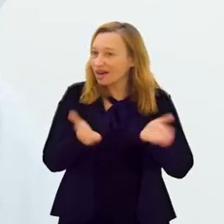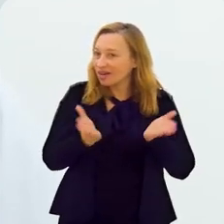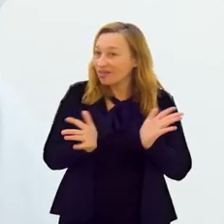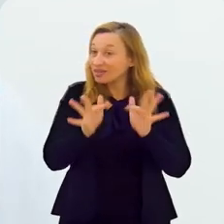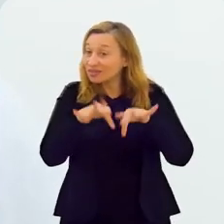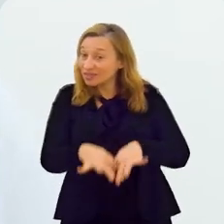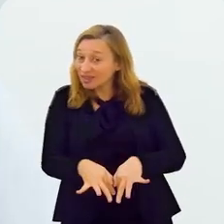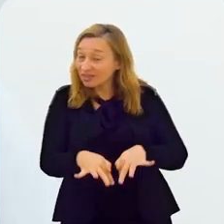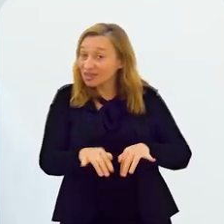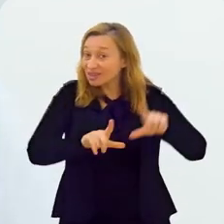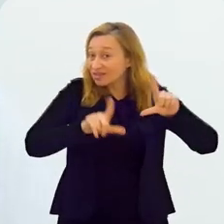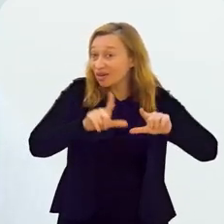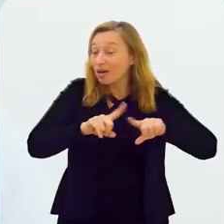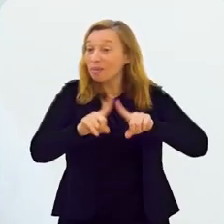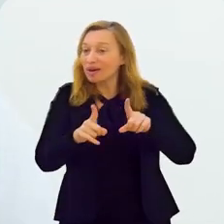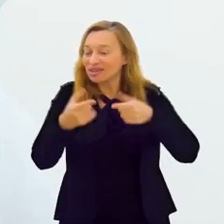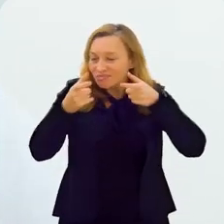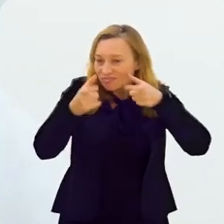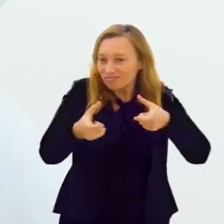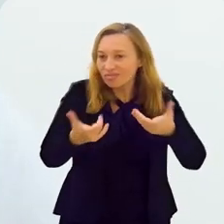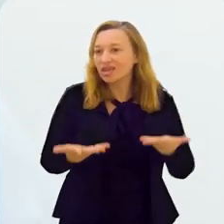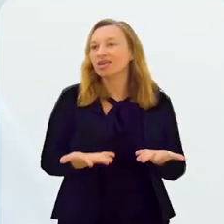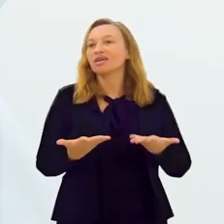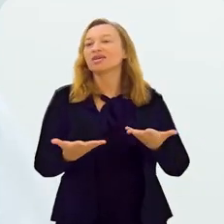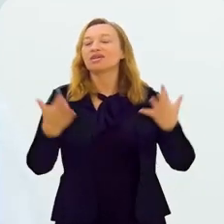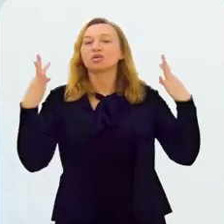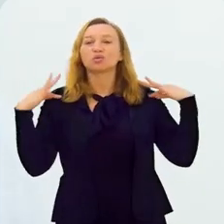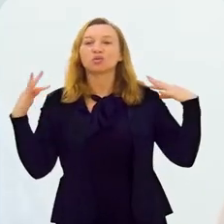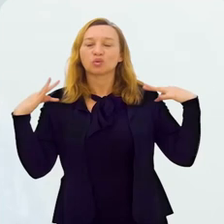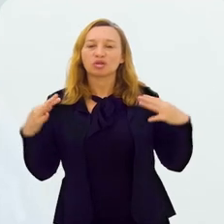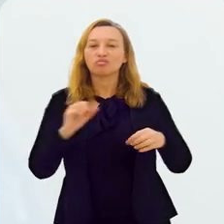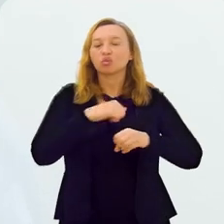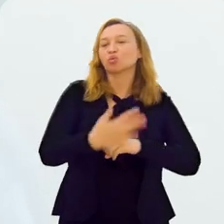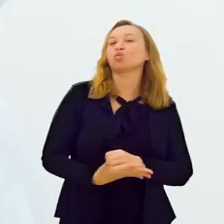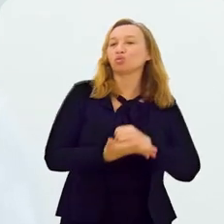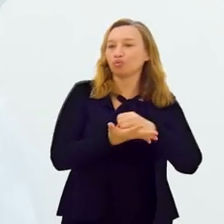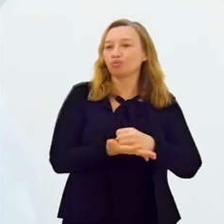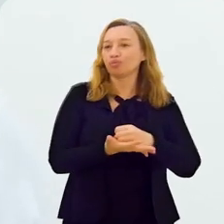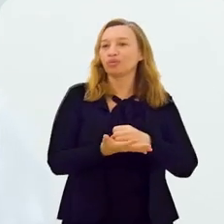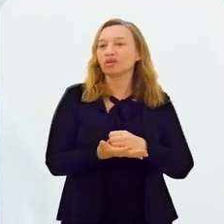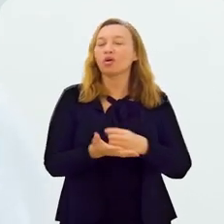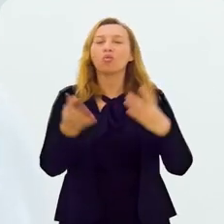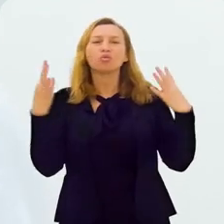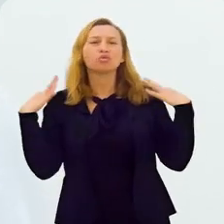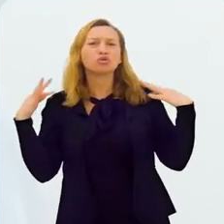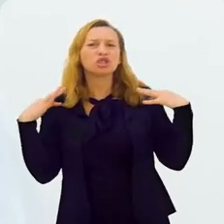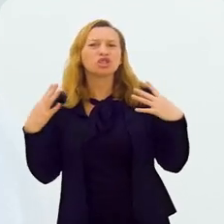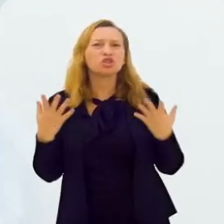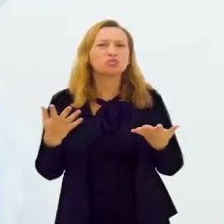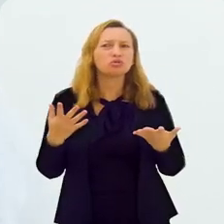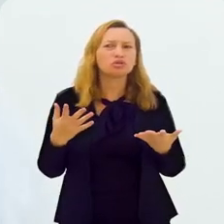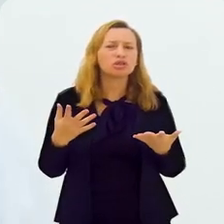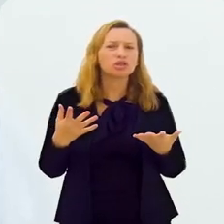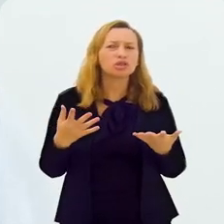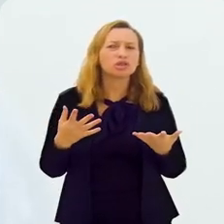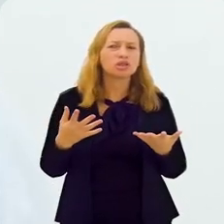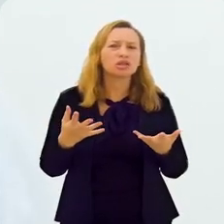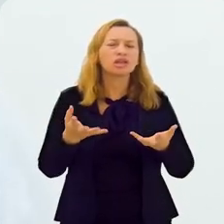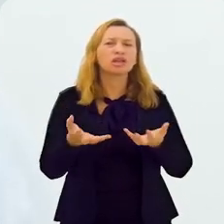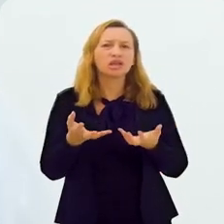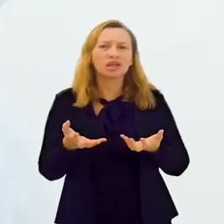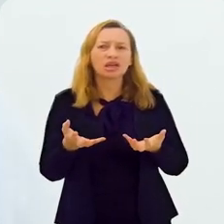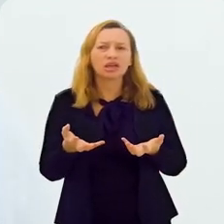gente abordar agora no finalzinho do programa, mas sempre é tempo, que é a questão do turismo, né, e da sustentabilidade. O